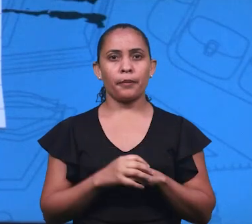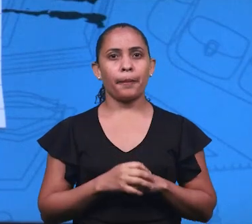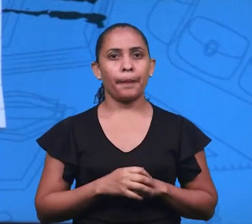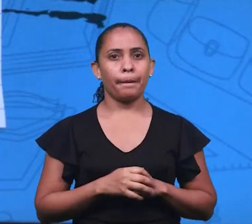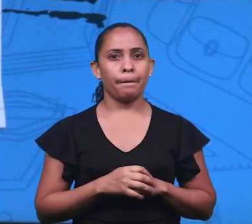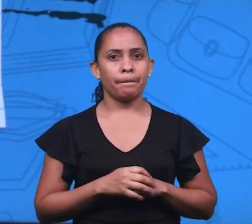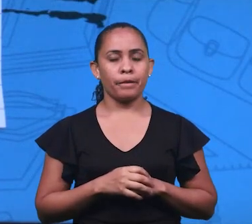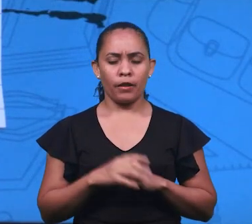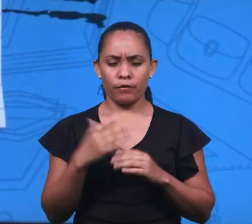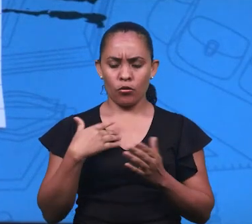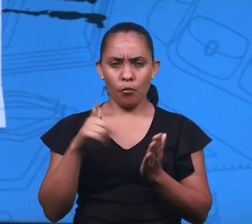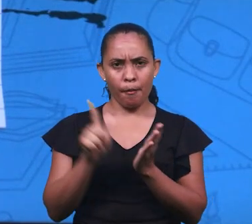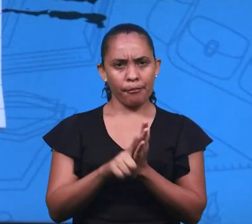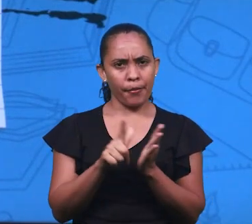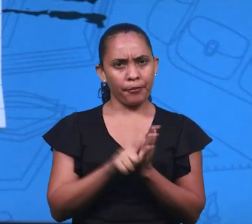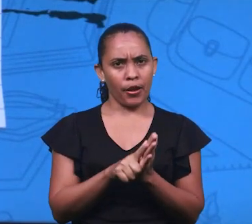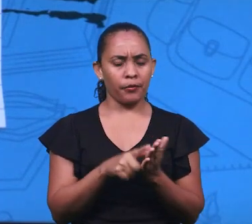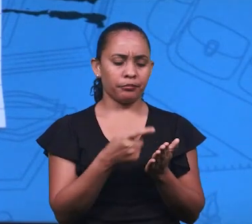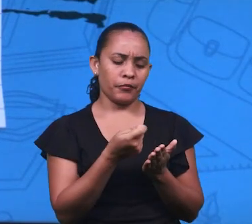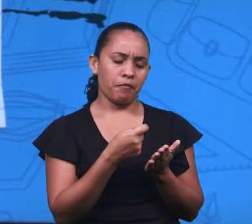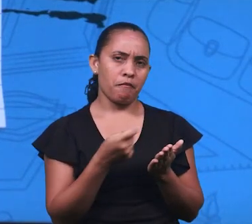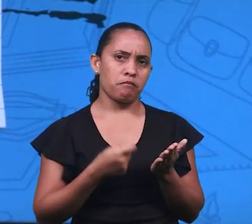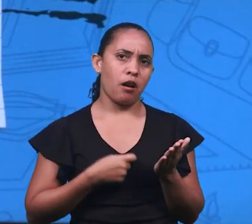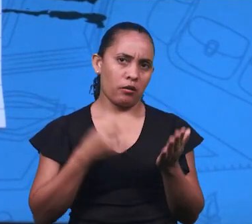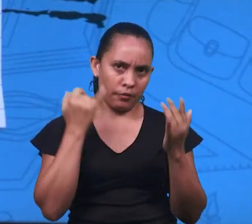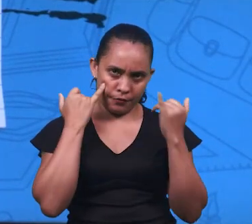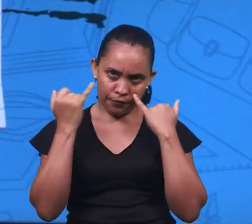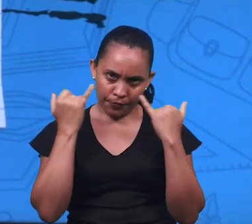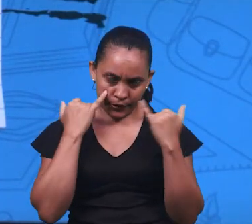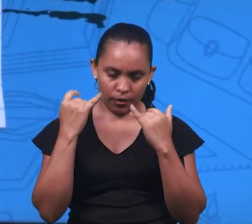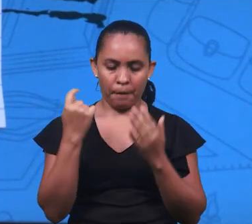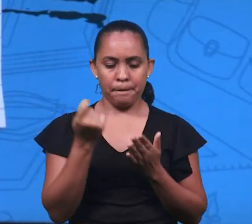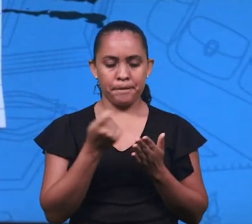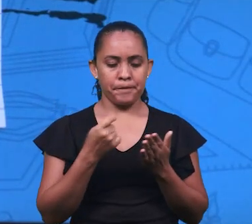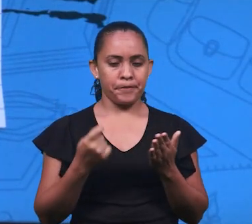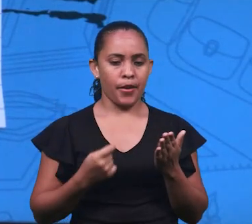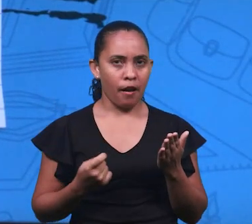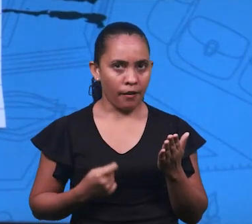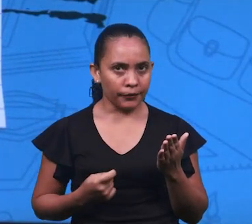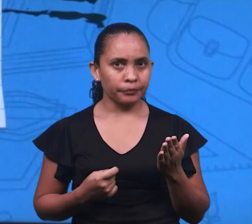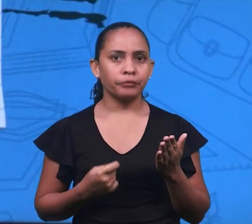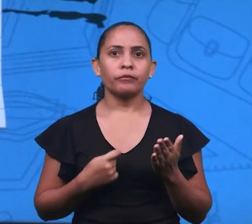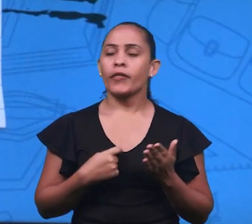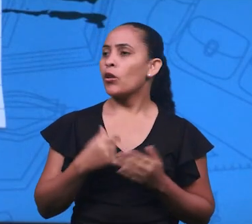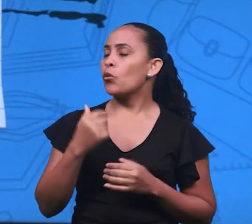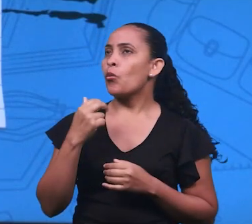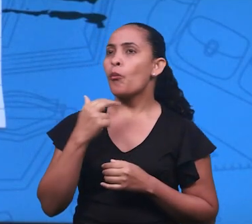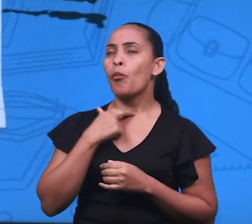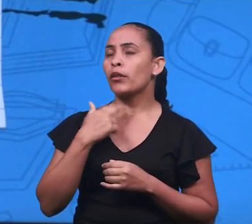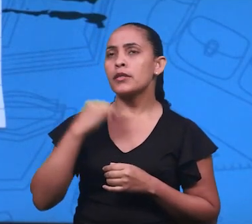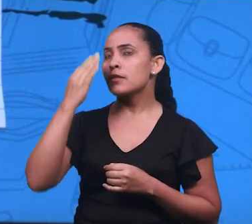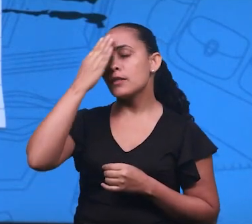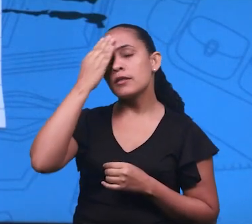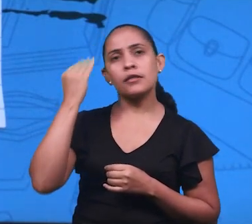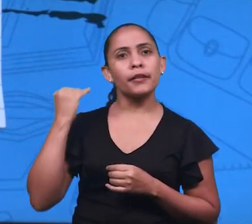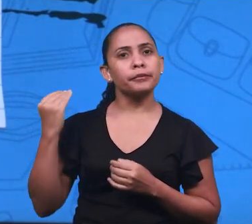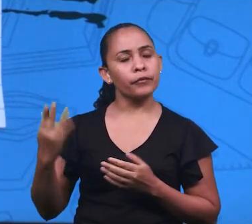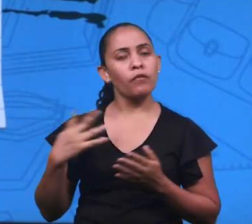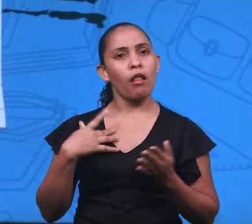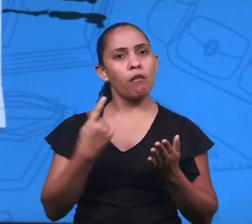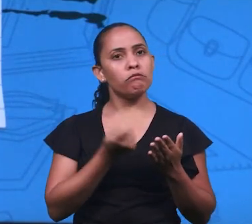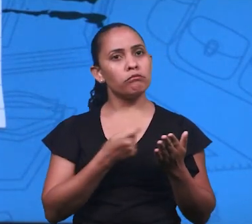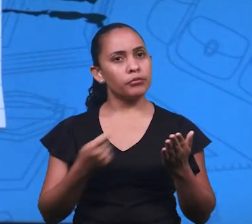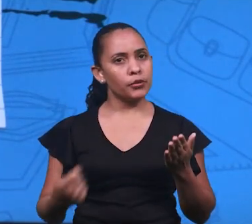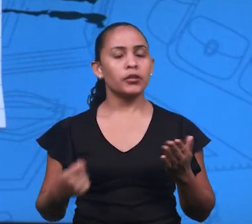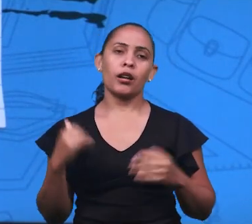com uma folha de caderno aí, alguma informação que você achar mais pertinente. Poxa, eu não posso esquecer essa dica. Você anota,